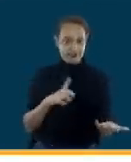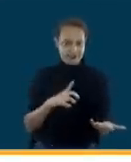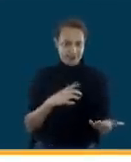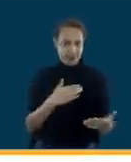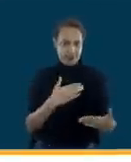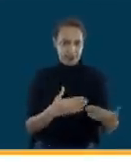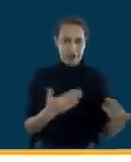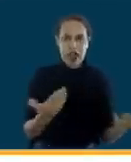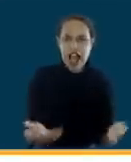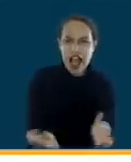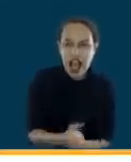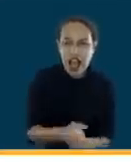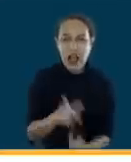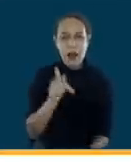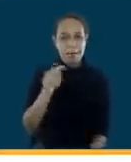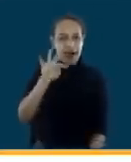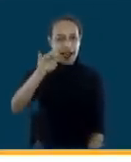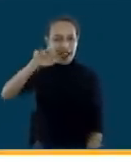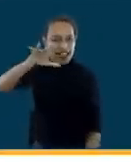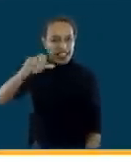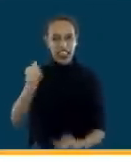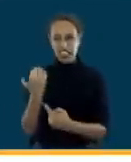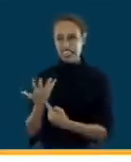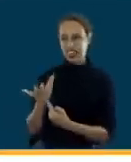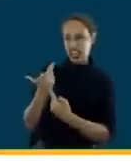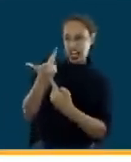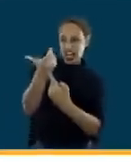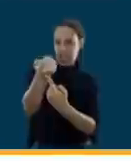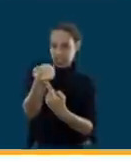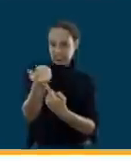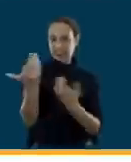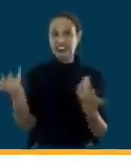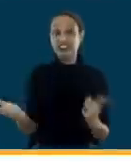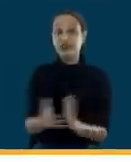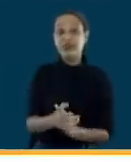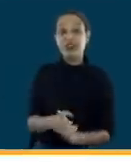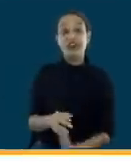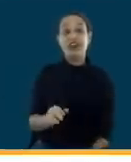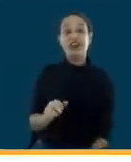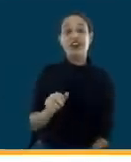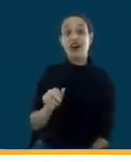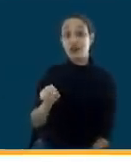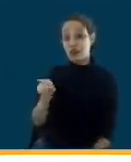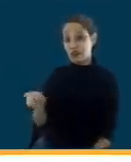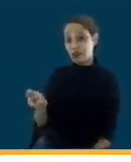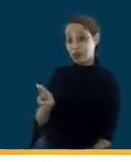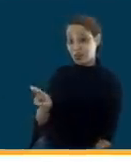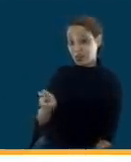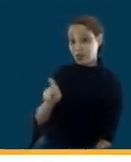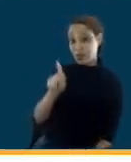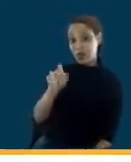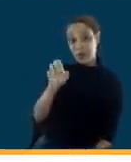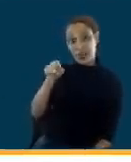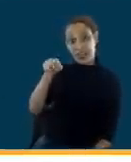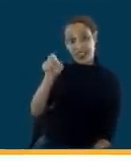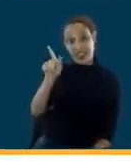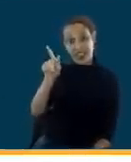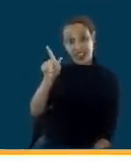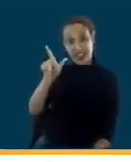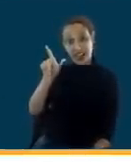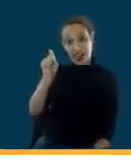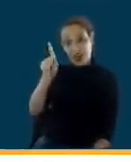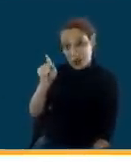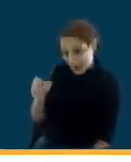parteira, pintora artista formada, do apelido de Penélope, era chamada